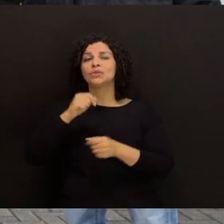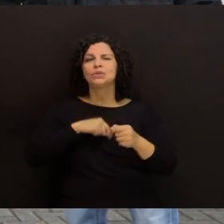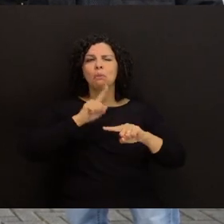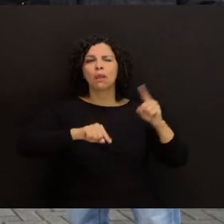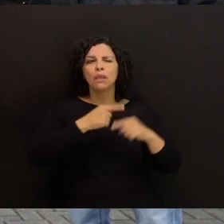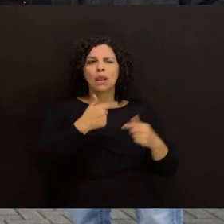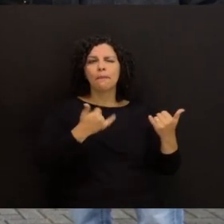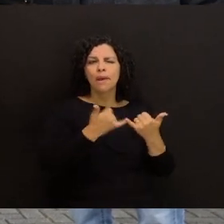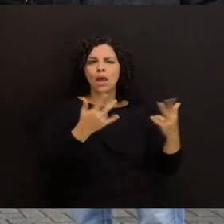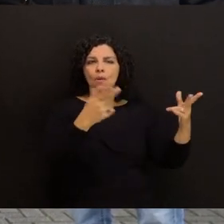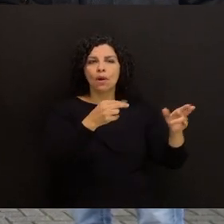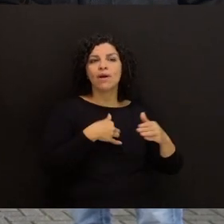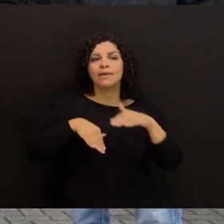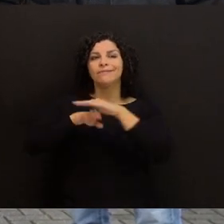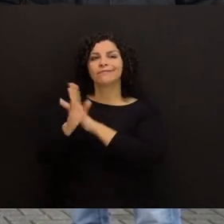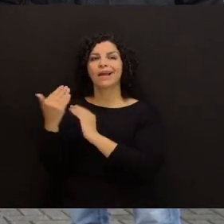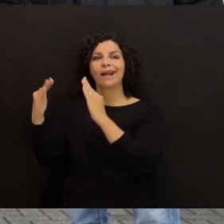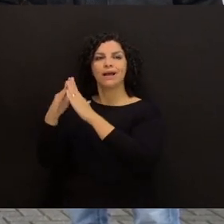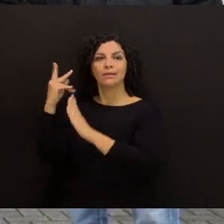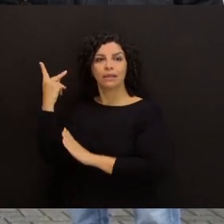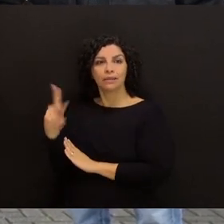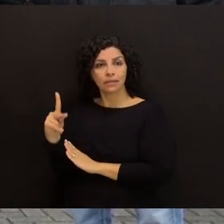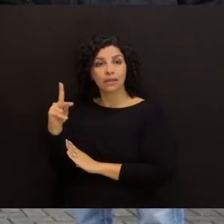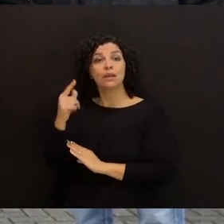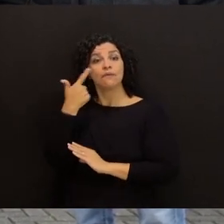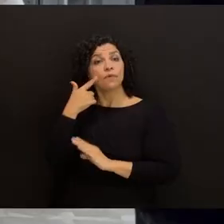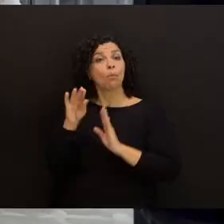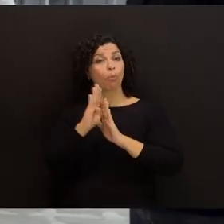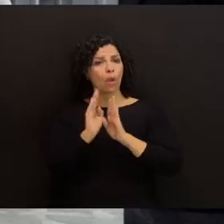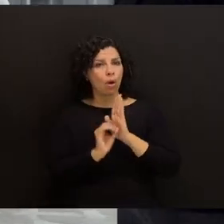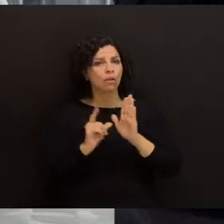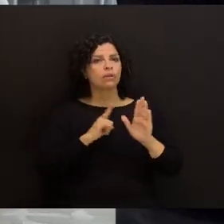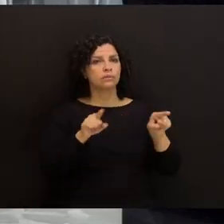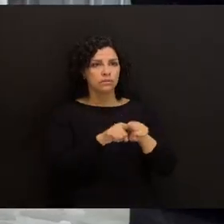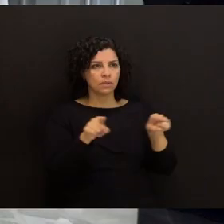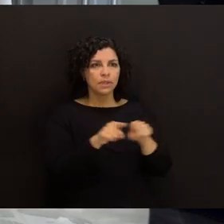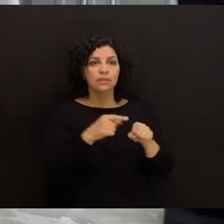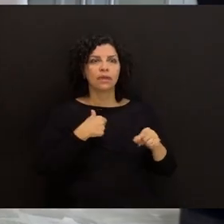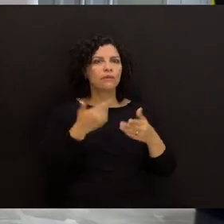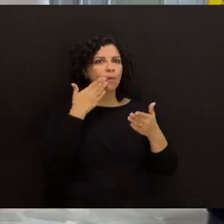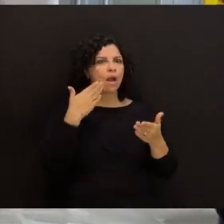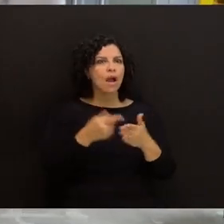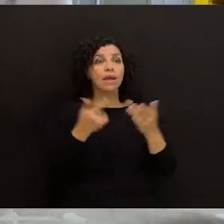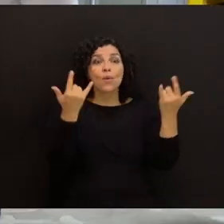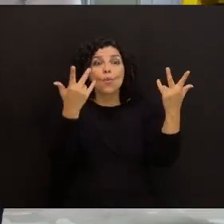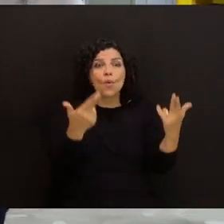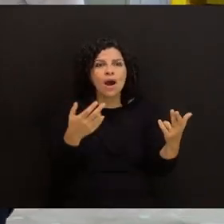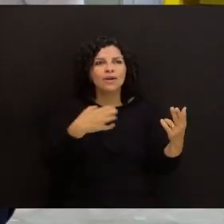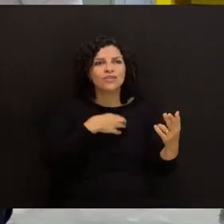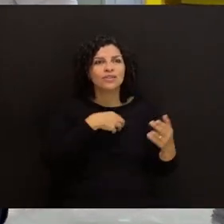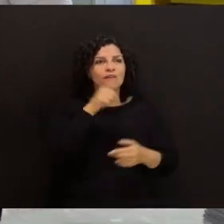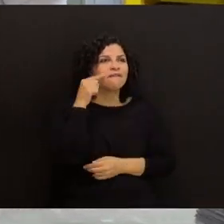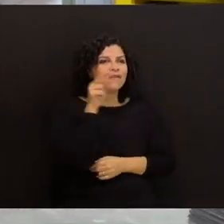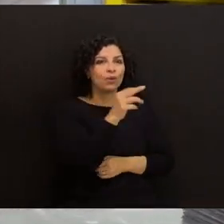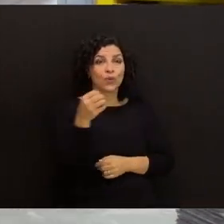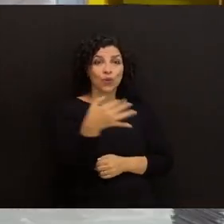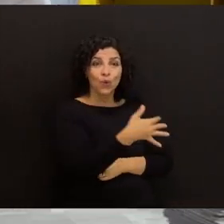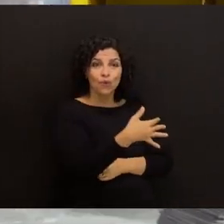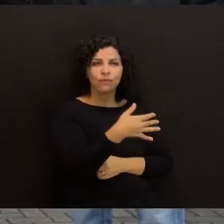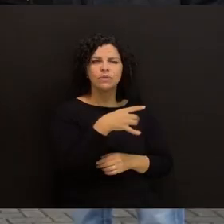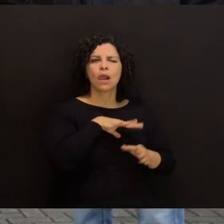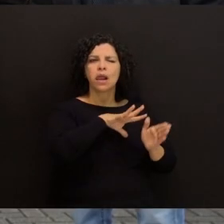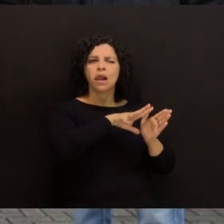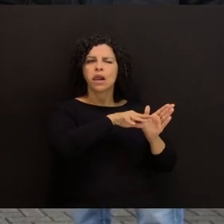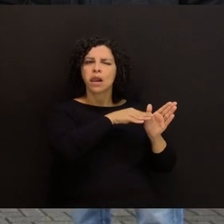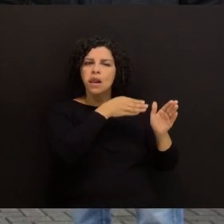semelhantes foram encontrados aqui então foi tudo registrado inclusive assim produtos idênticos iguais que denota estavam Saindo aqui